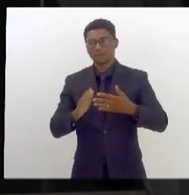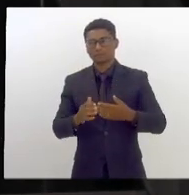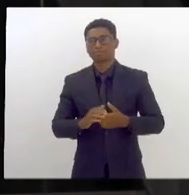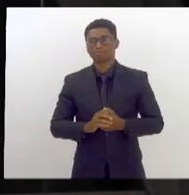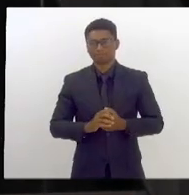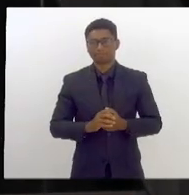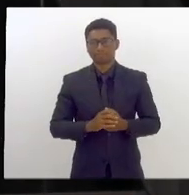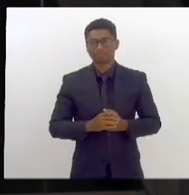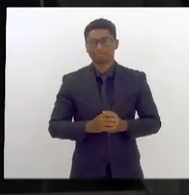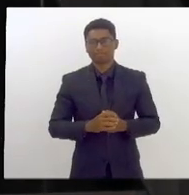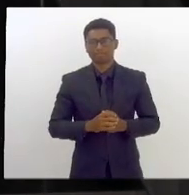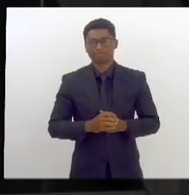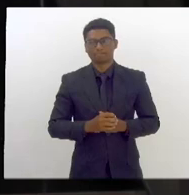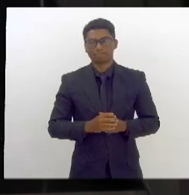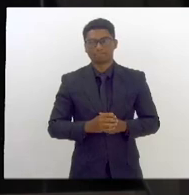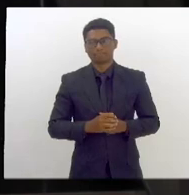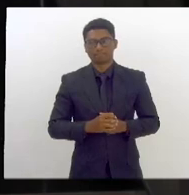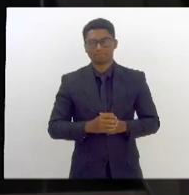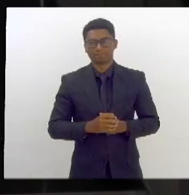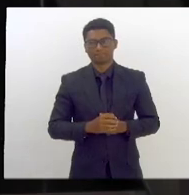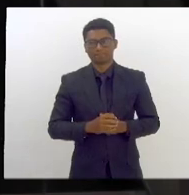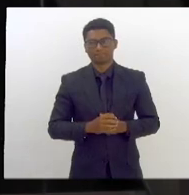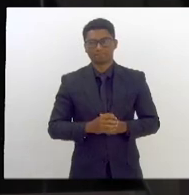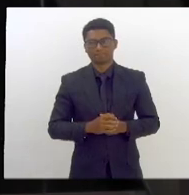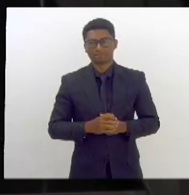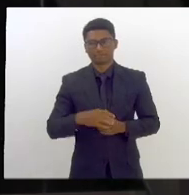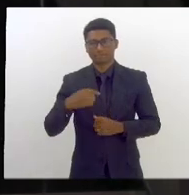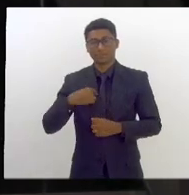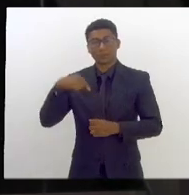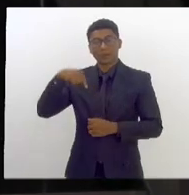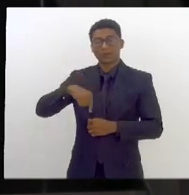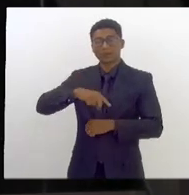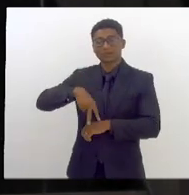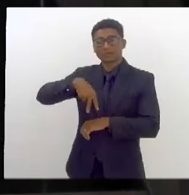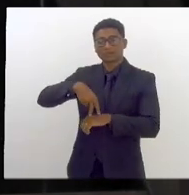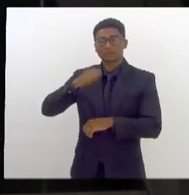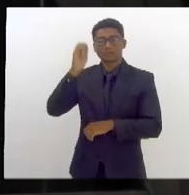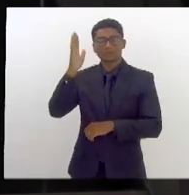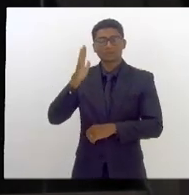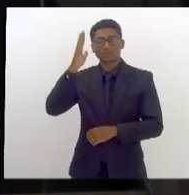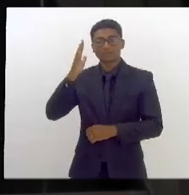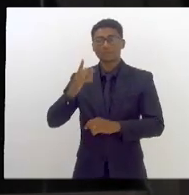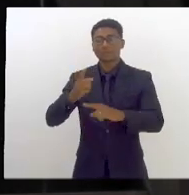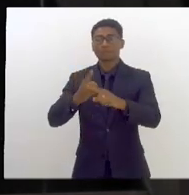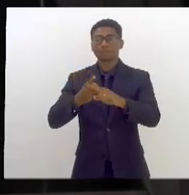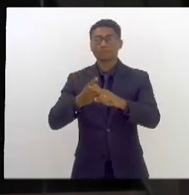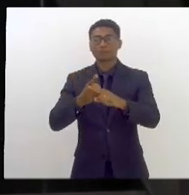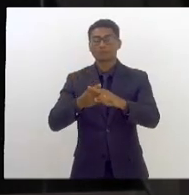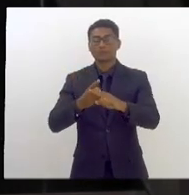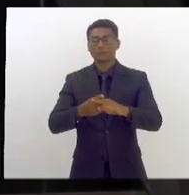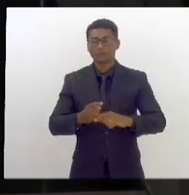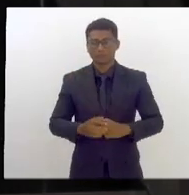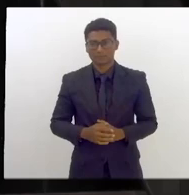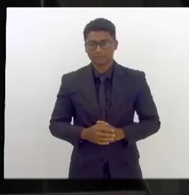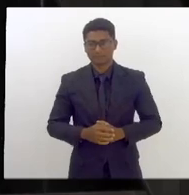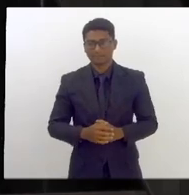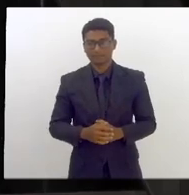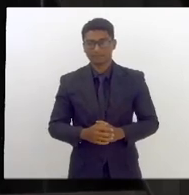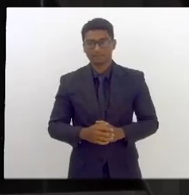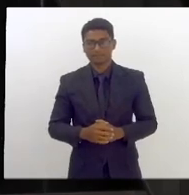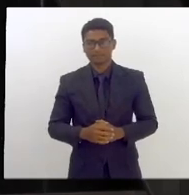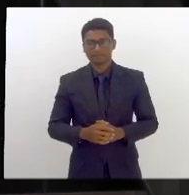sinais a soma Tribuna como de Hábito na data de hoje para